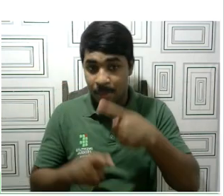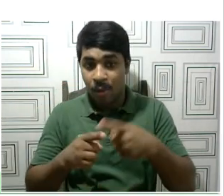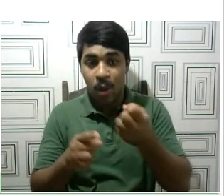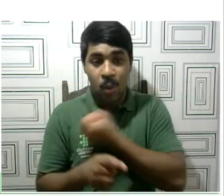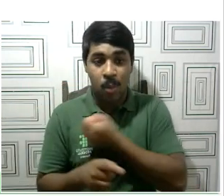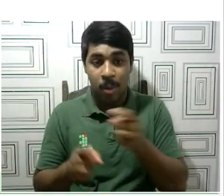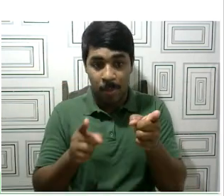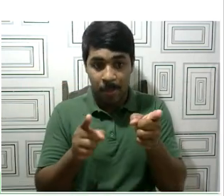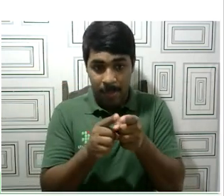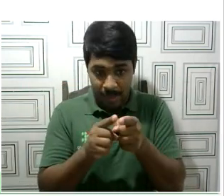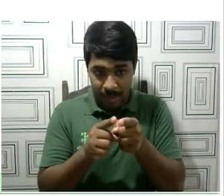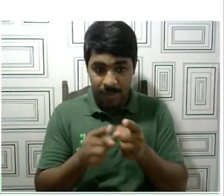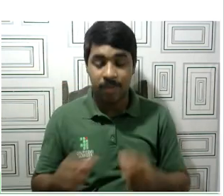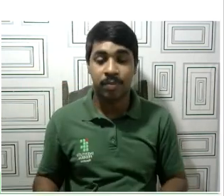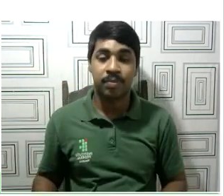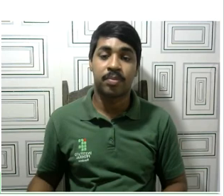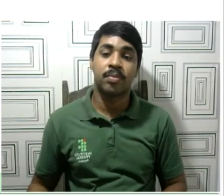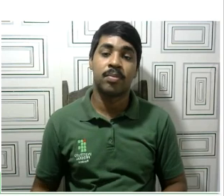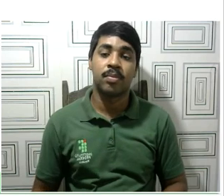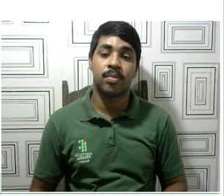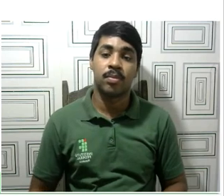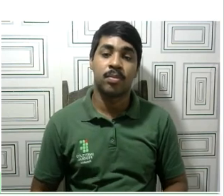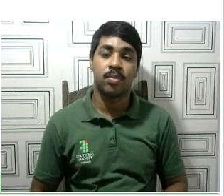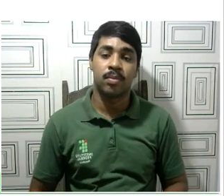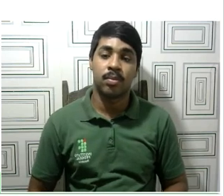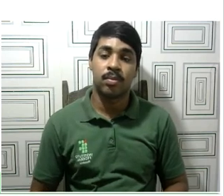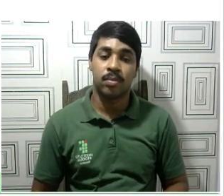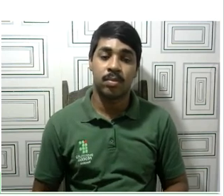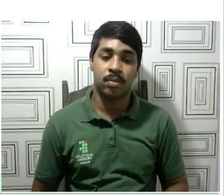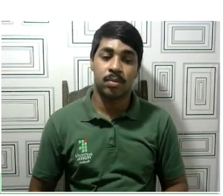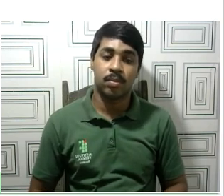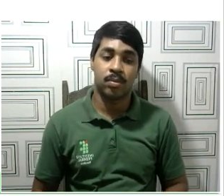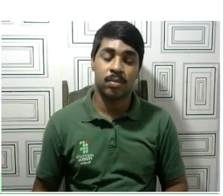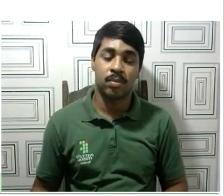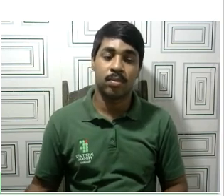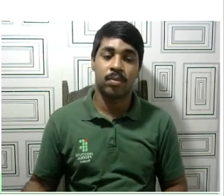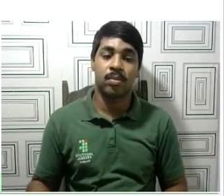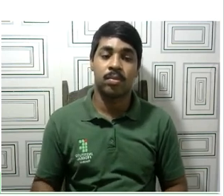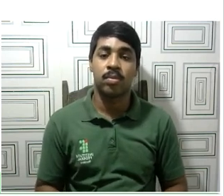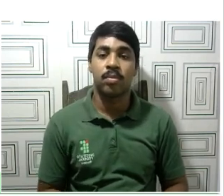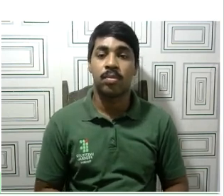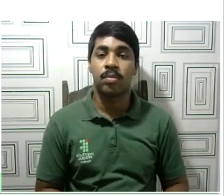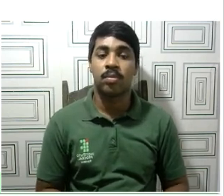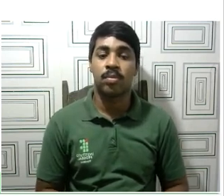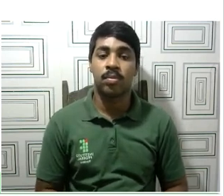Bom, aqui eu já resolvi aqui, né? Já fiz eles aqui.